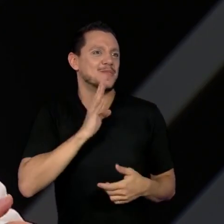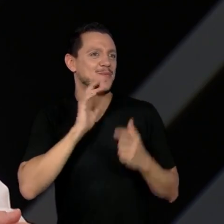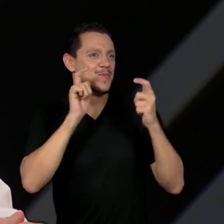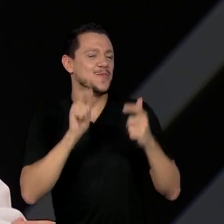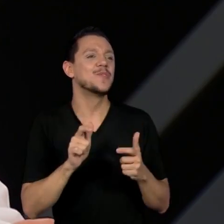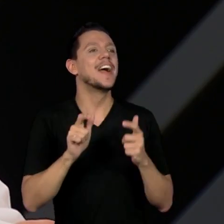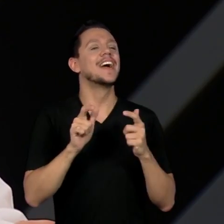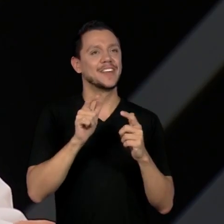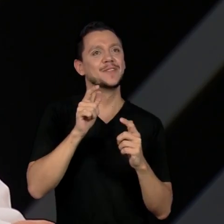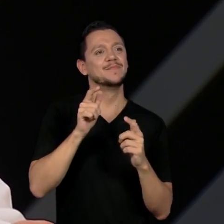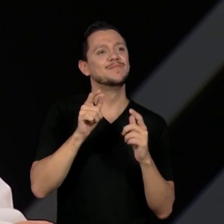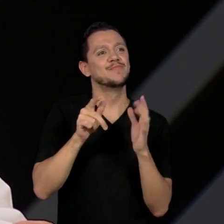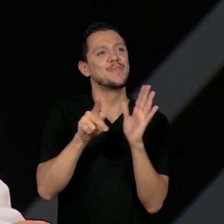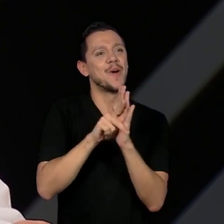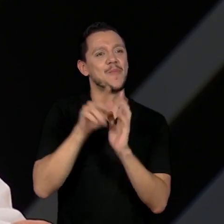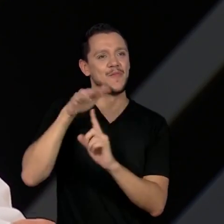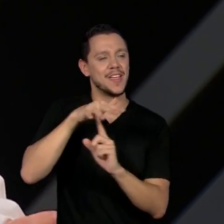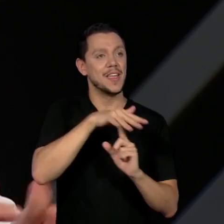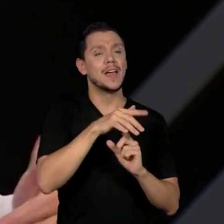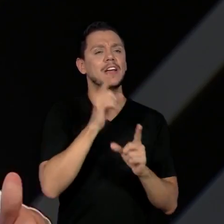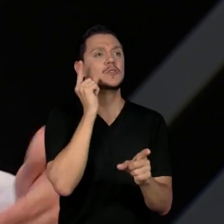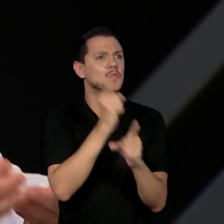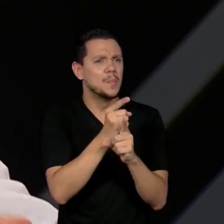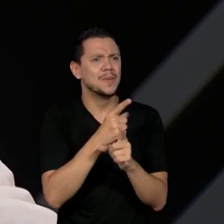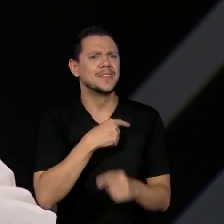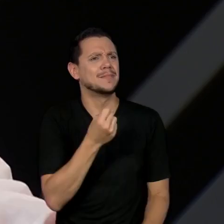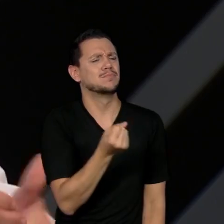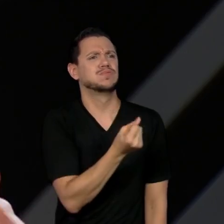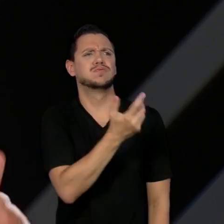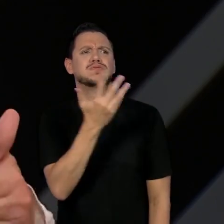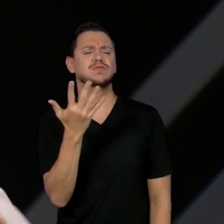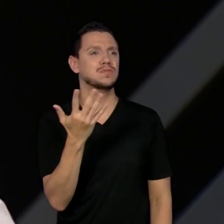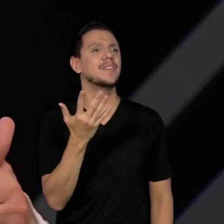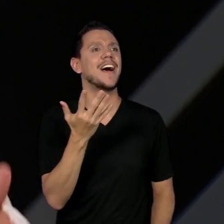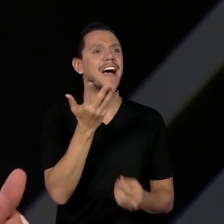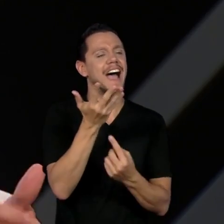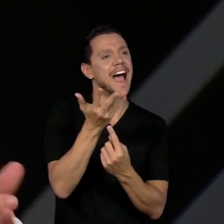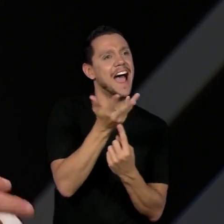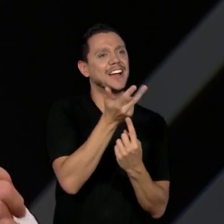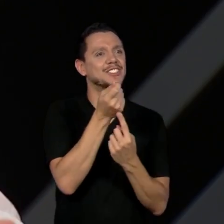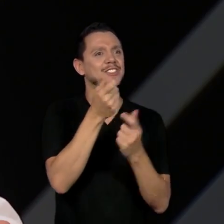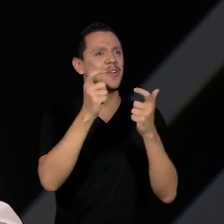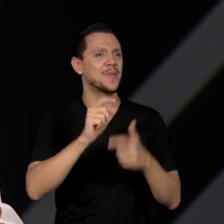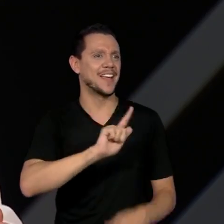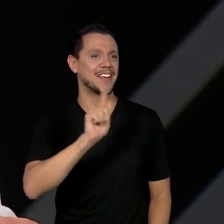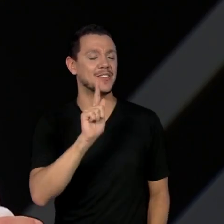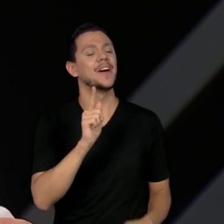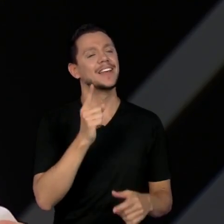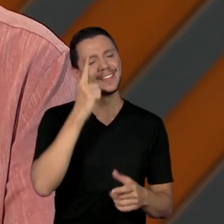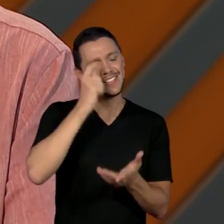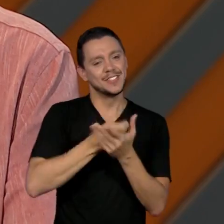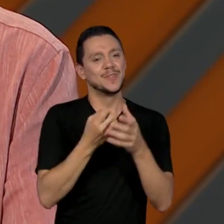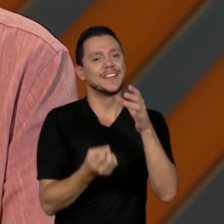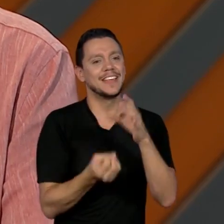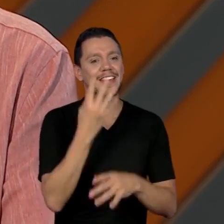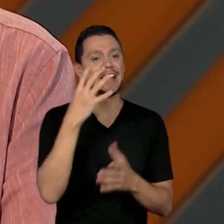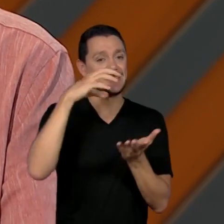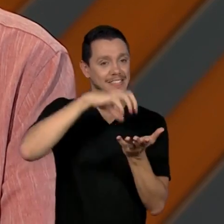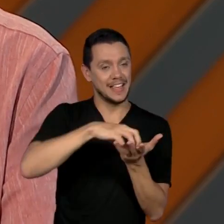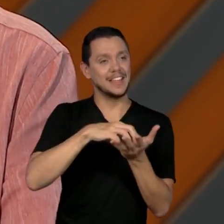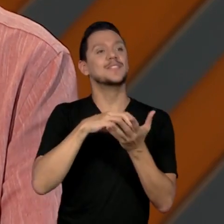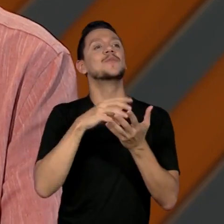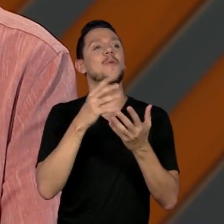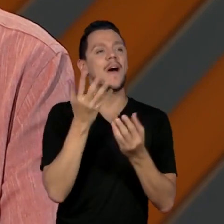uma morada de muitos artistas. Aí foi aí que nós decidimos criar o Centro de Arte e Promoção Social. E daí veio